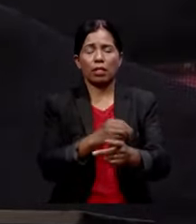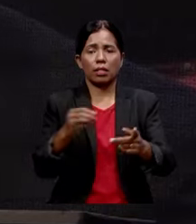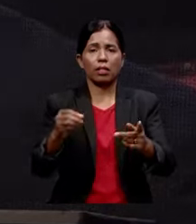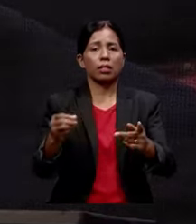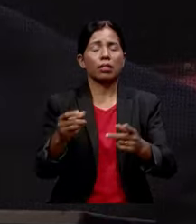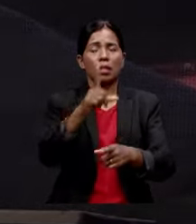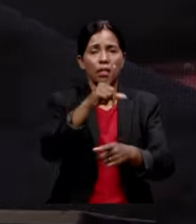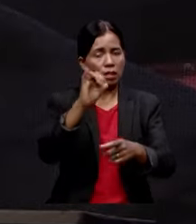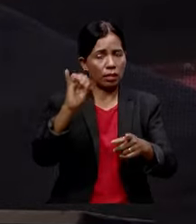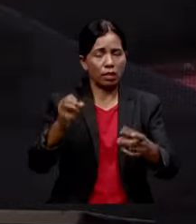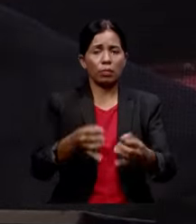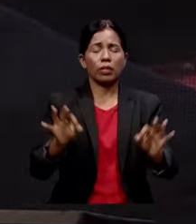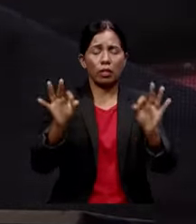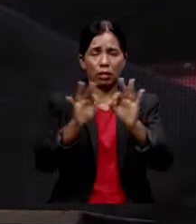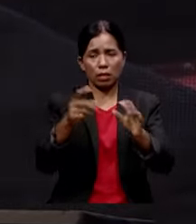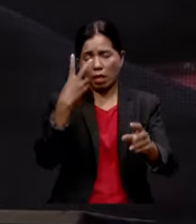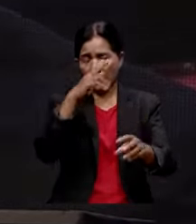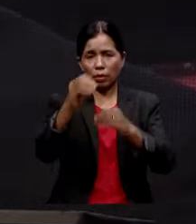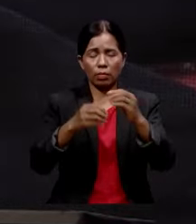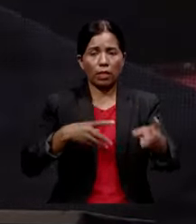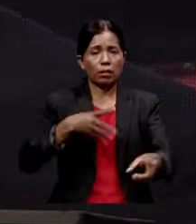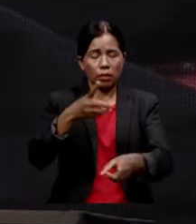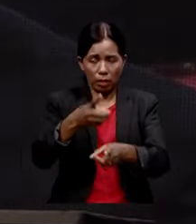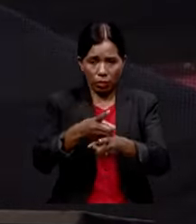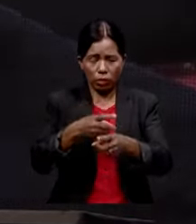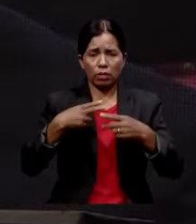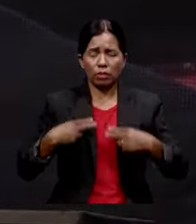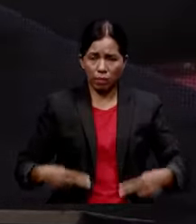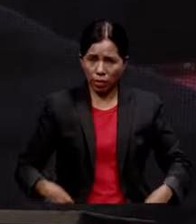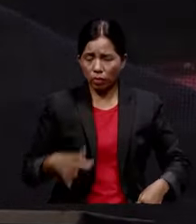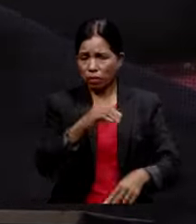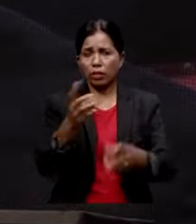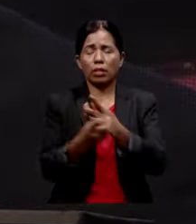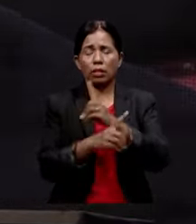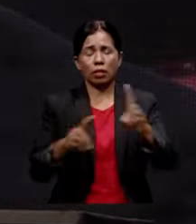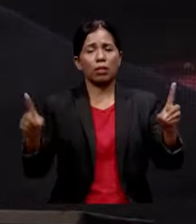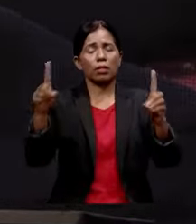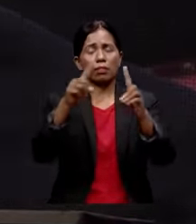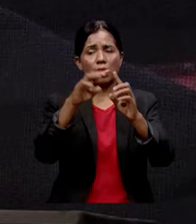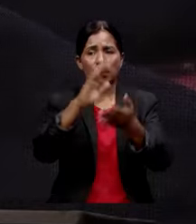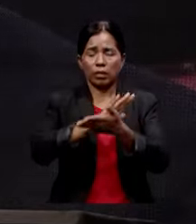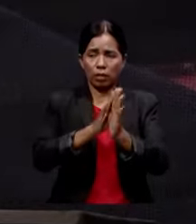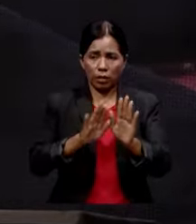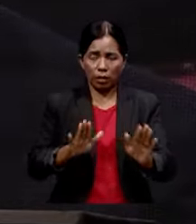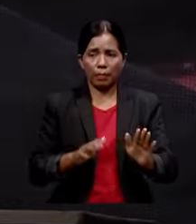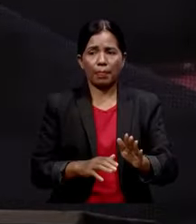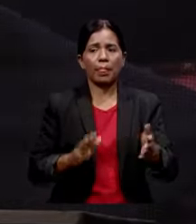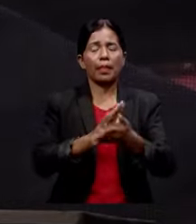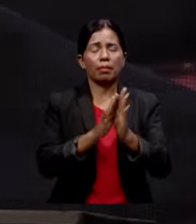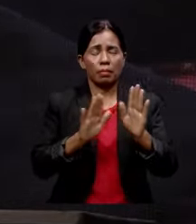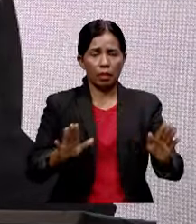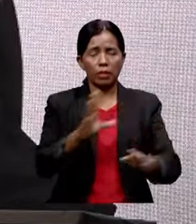a democracia, para os direitos humanos, no MOS, para a estabilidade, paz